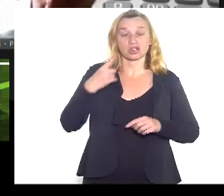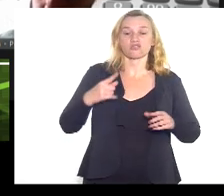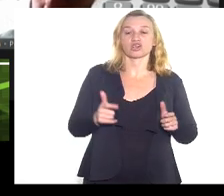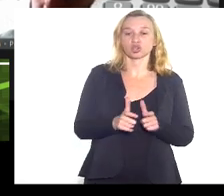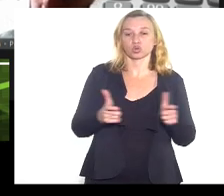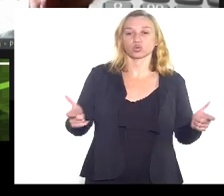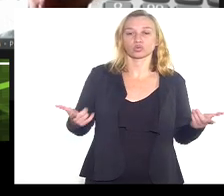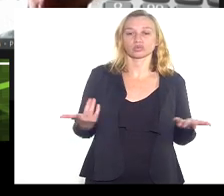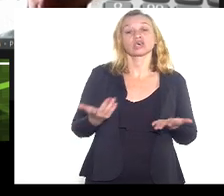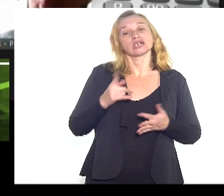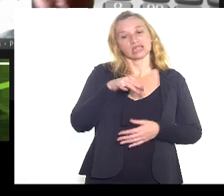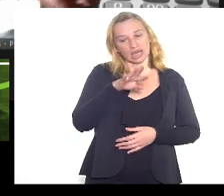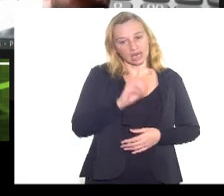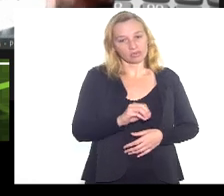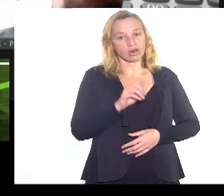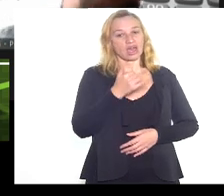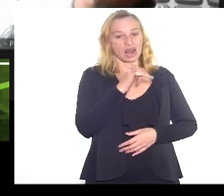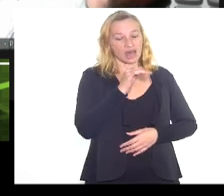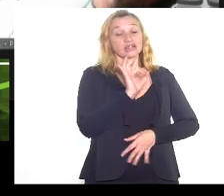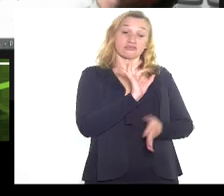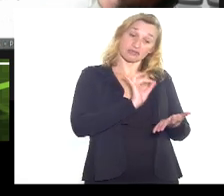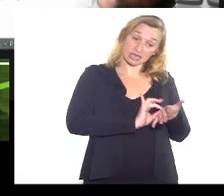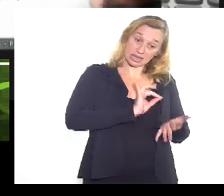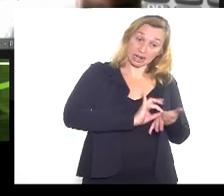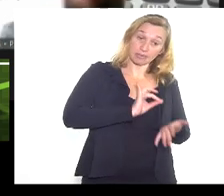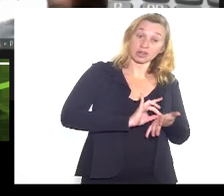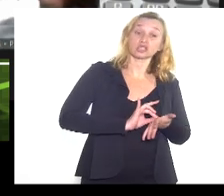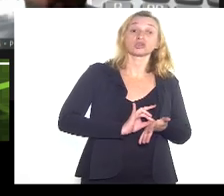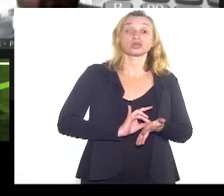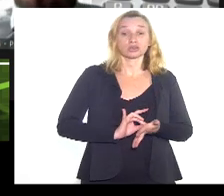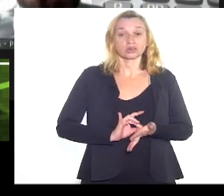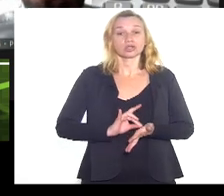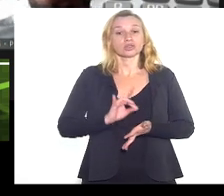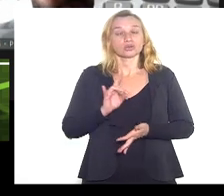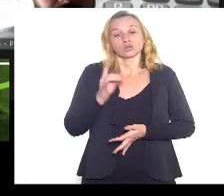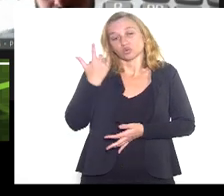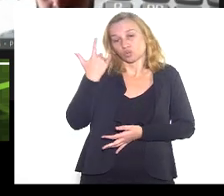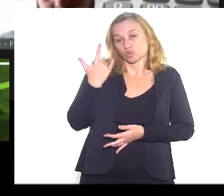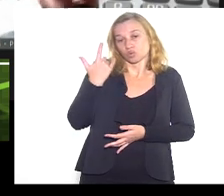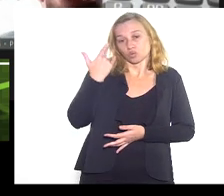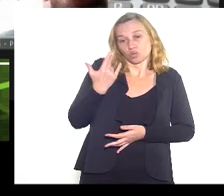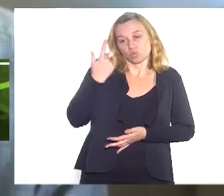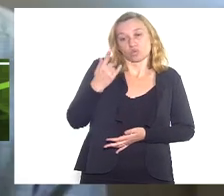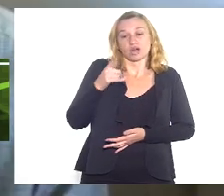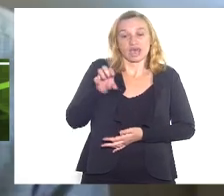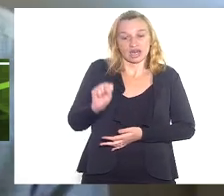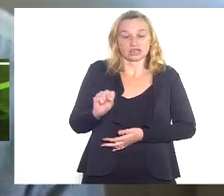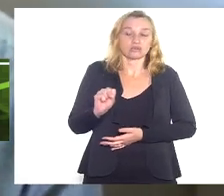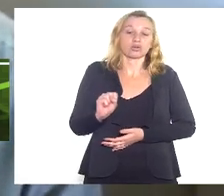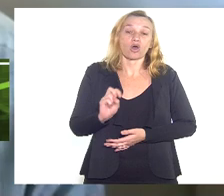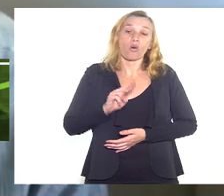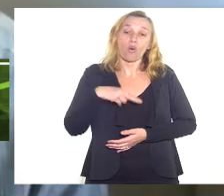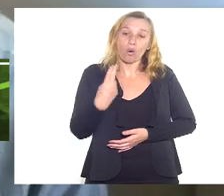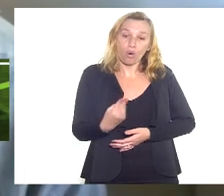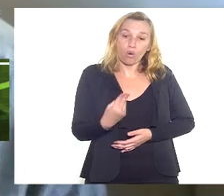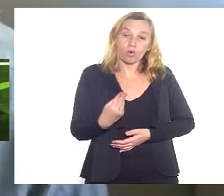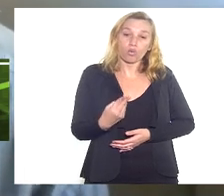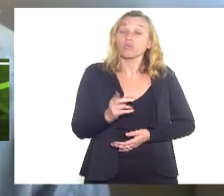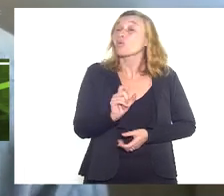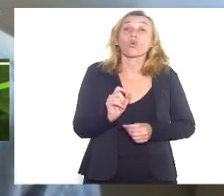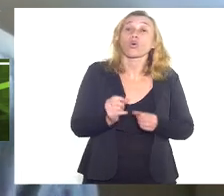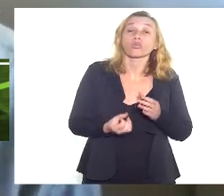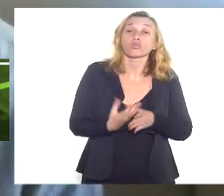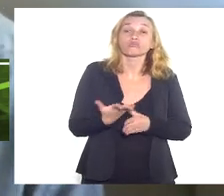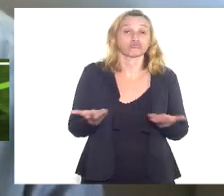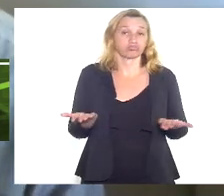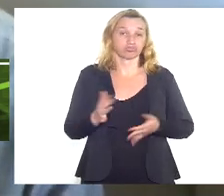Claro que as termoelétricas, evidentemente, ou são do gás natural ou do gás liquefeito. Bom,